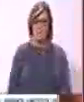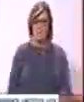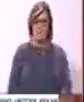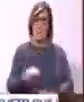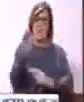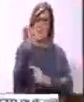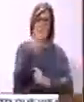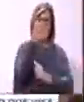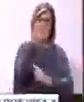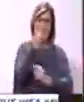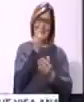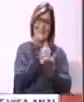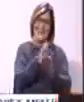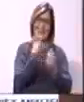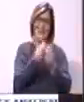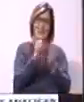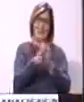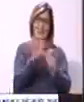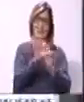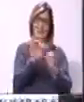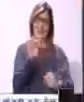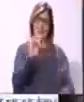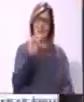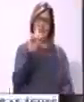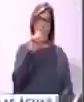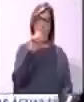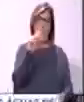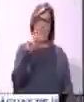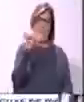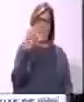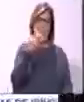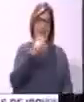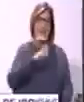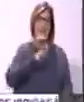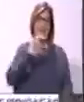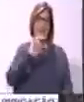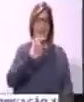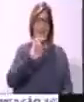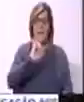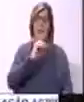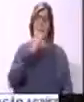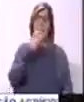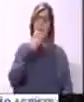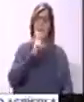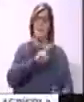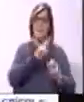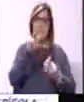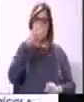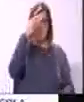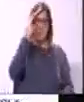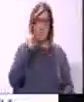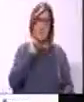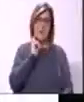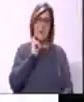Bandeirinhas alinhadas e tudo pronto na Figueira pela primeira visita de Marcelo Rebelo de Sousa ao Conselho de Penafiel.